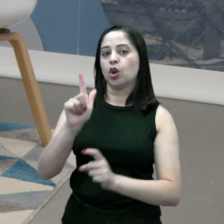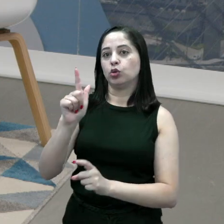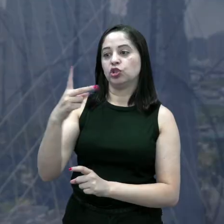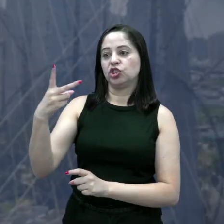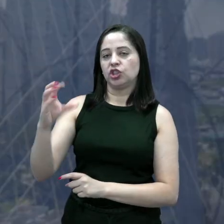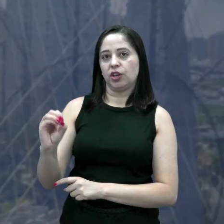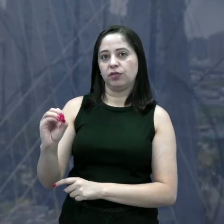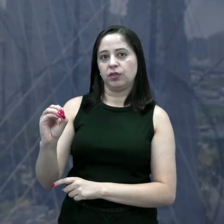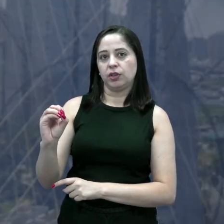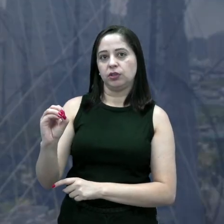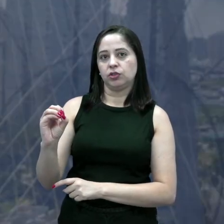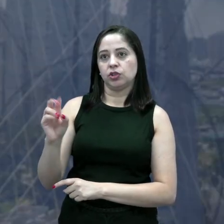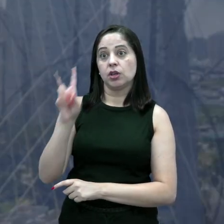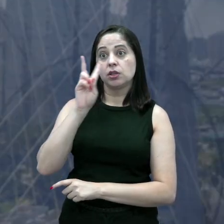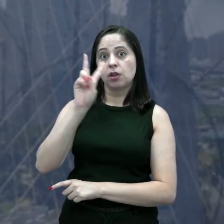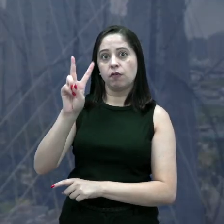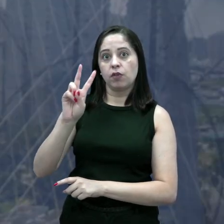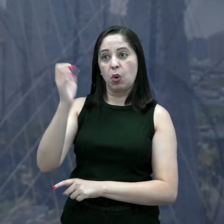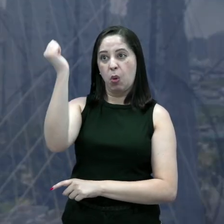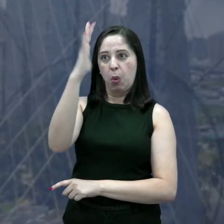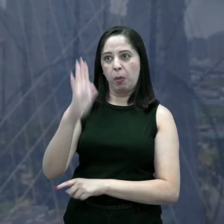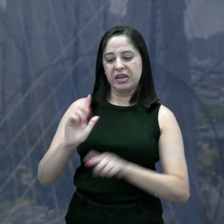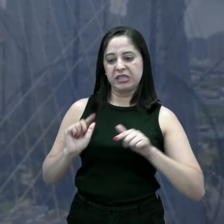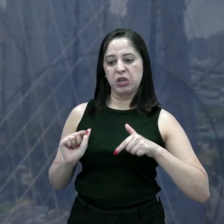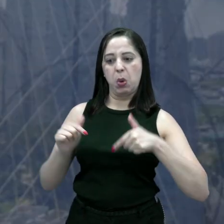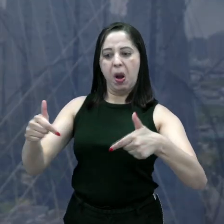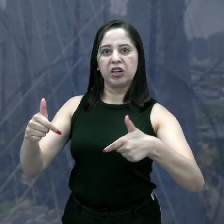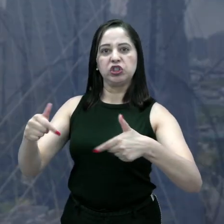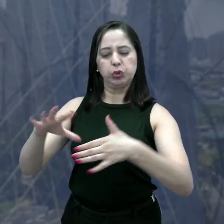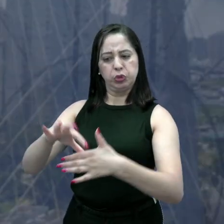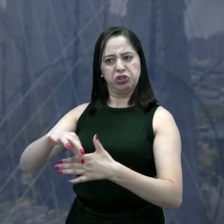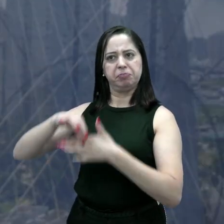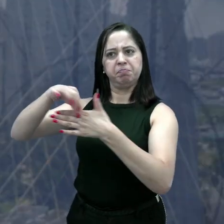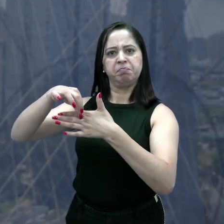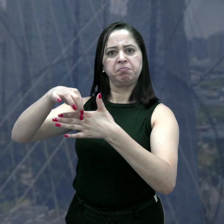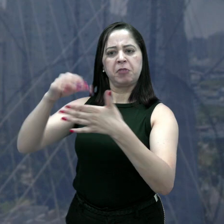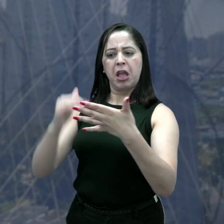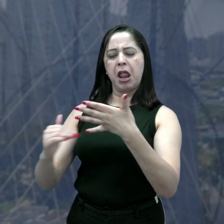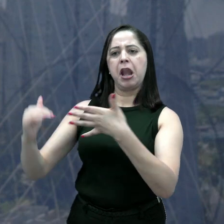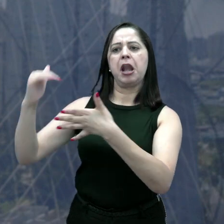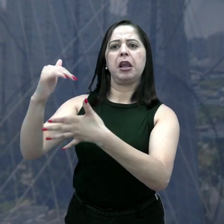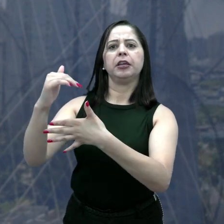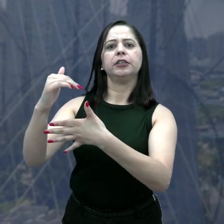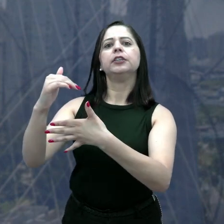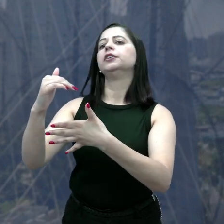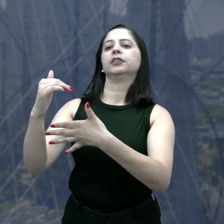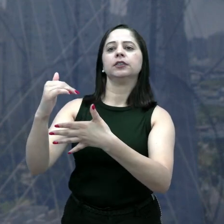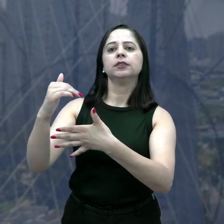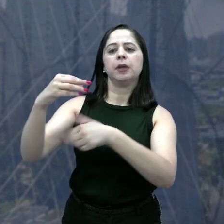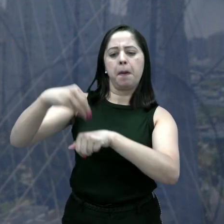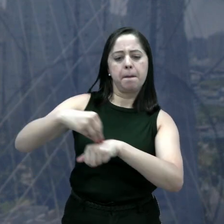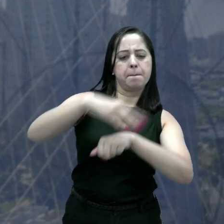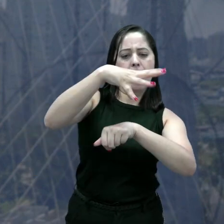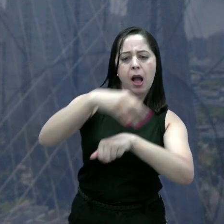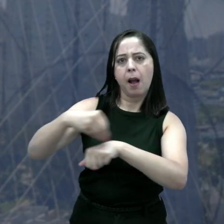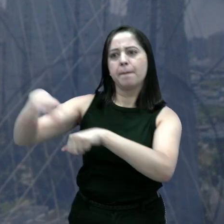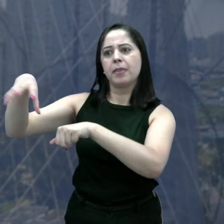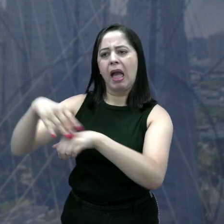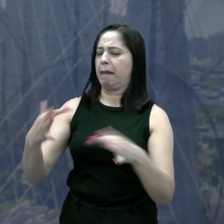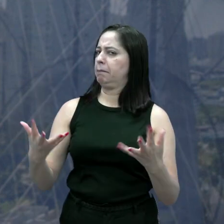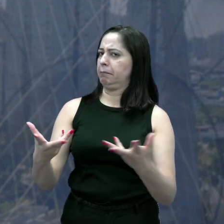uma posição de liderança, de convergência entre nações. Isso é